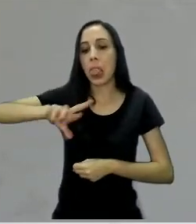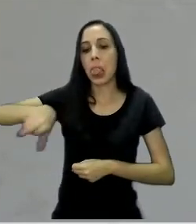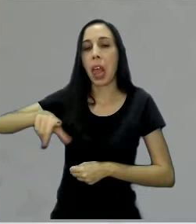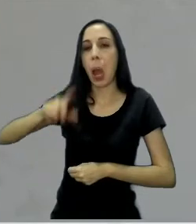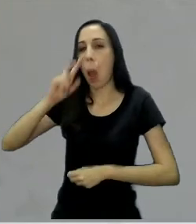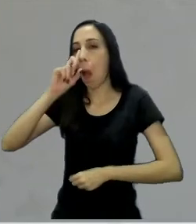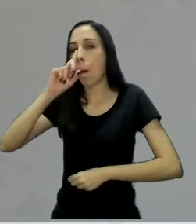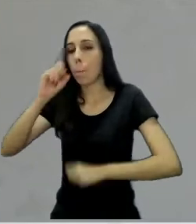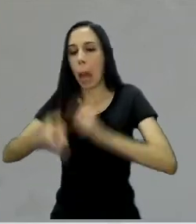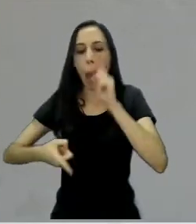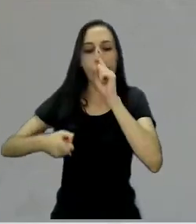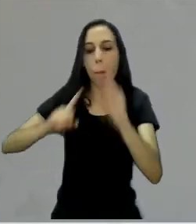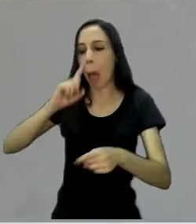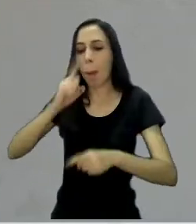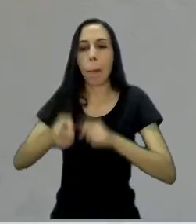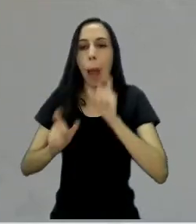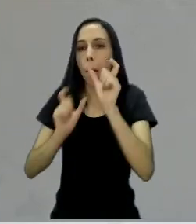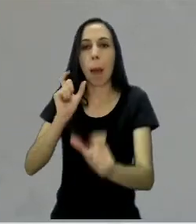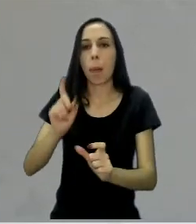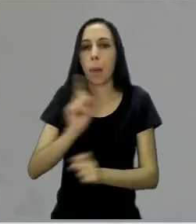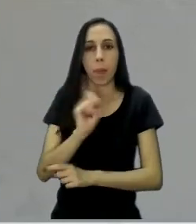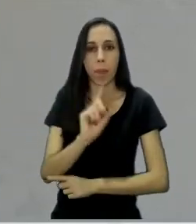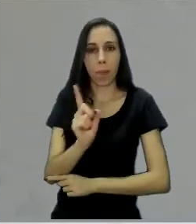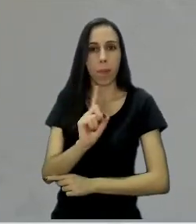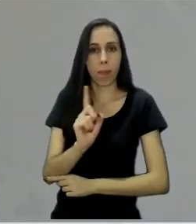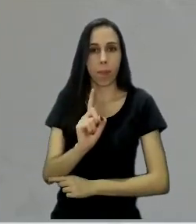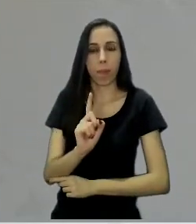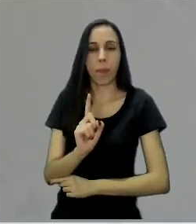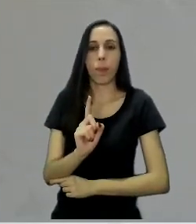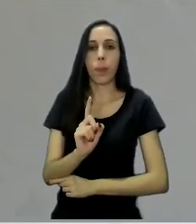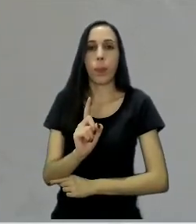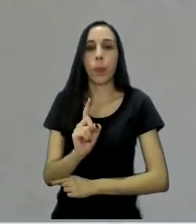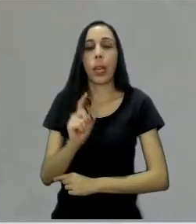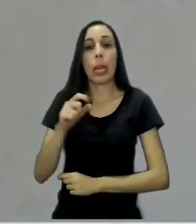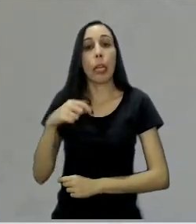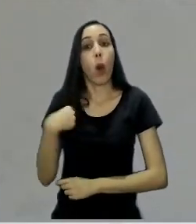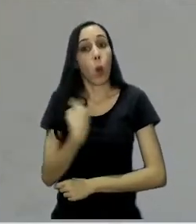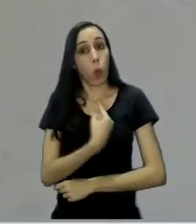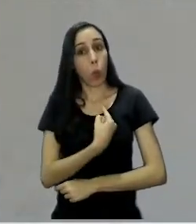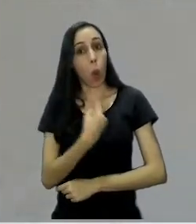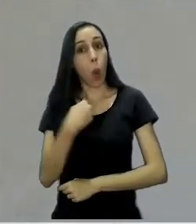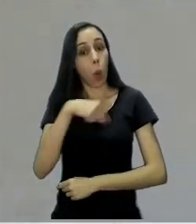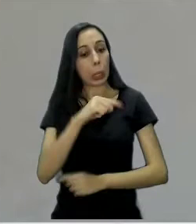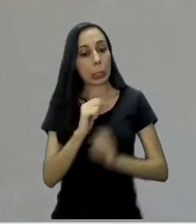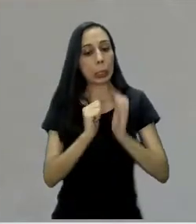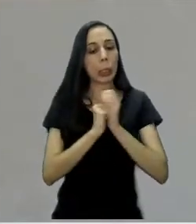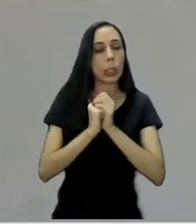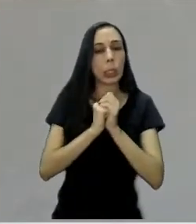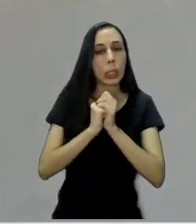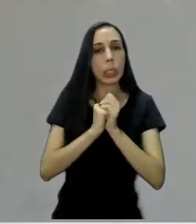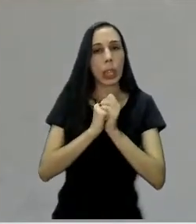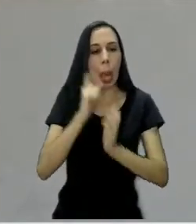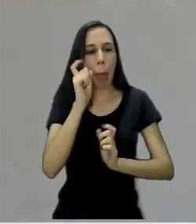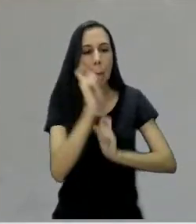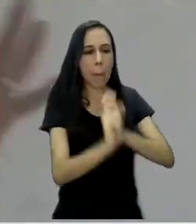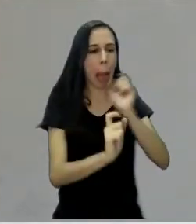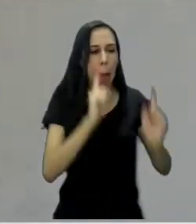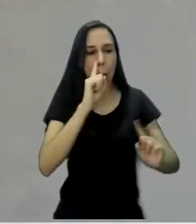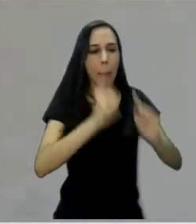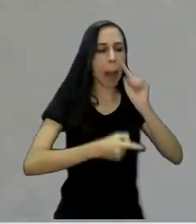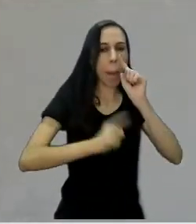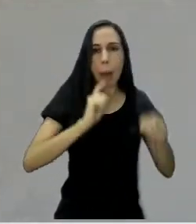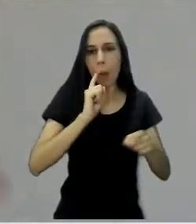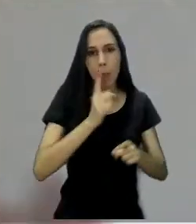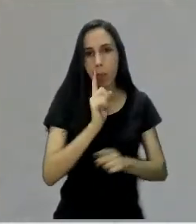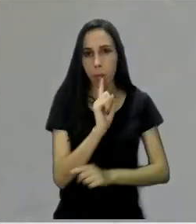defesa, não advogado de acusação. Então não vamos quando nós formos rezar, não